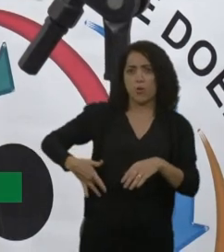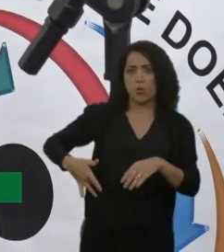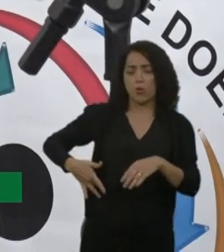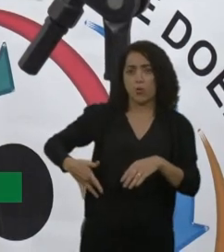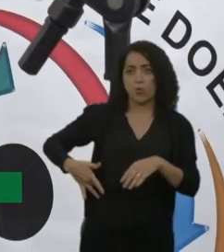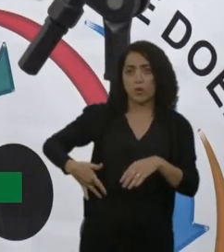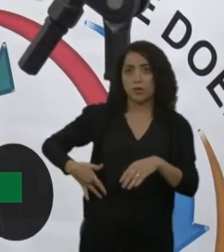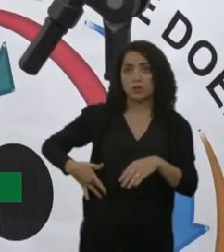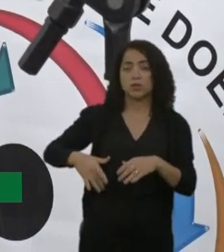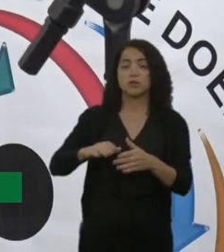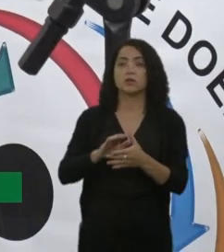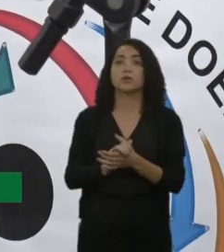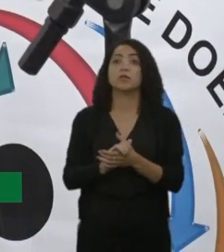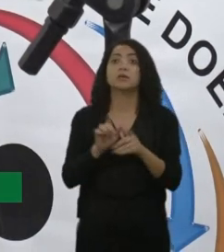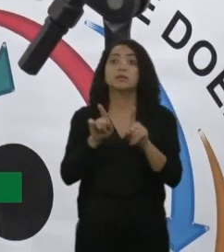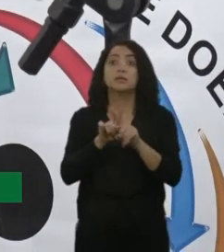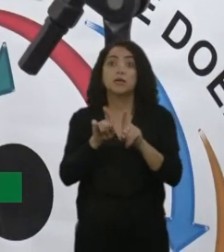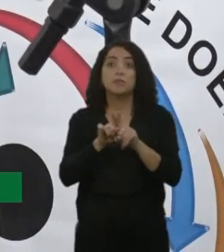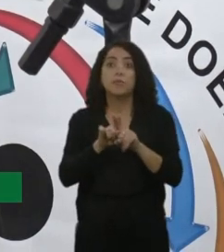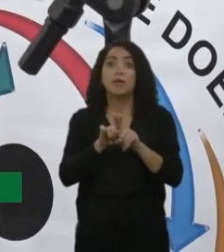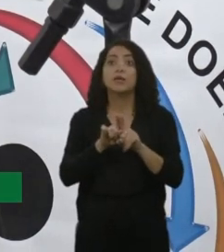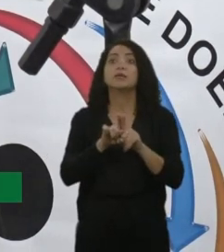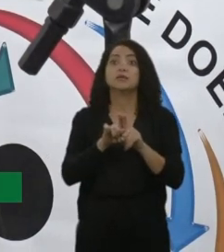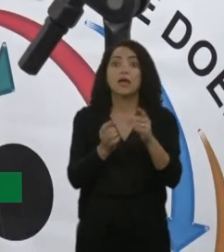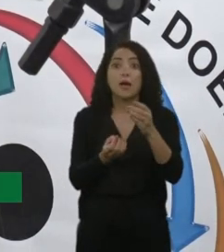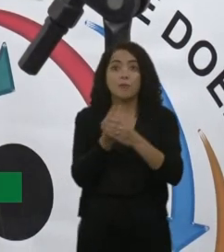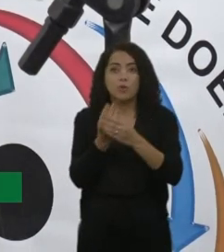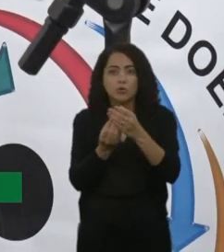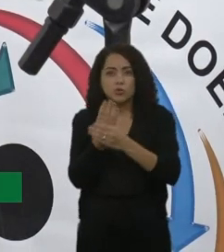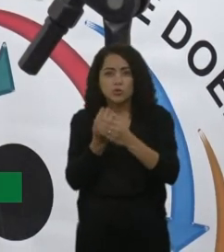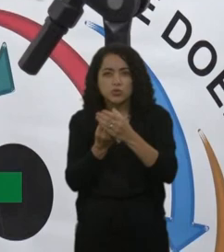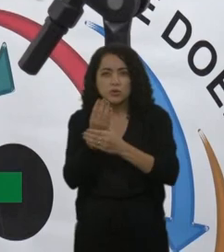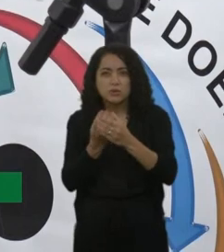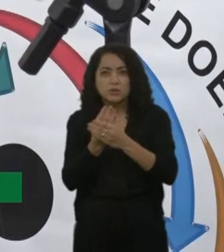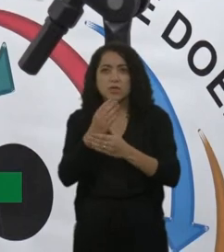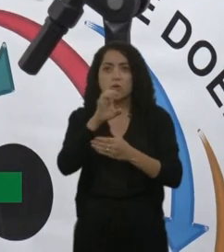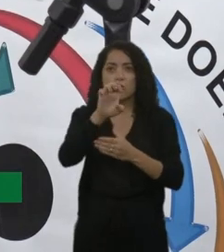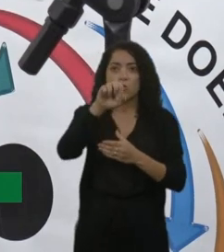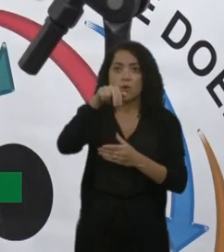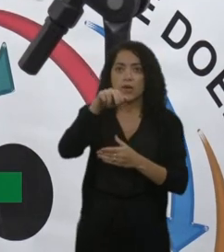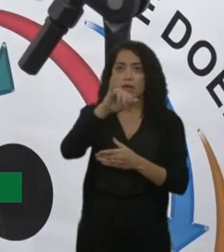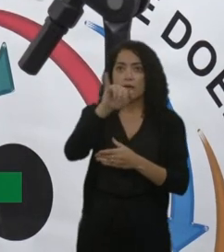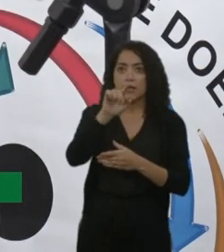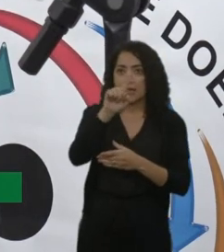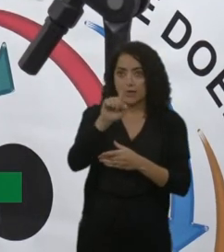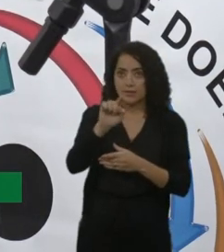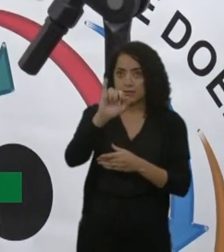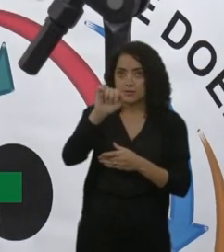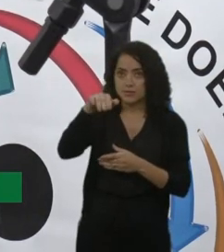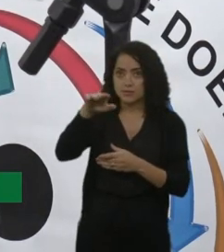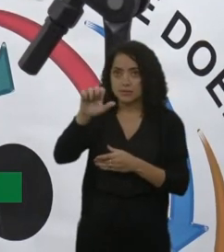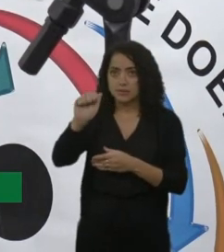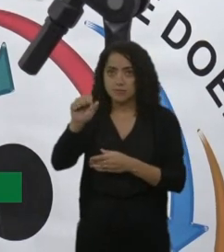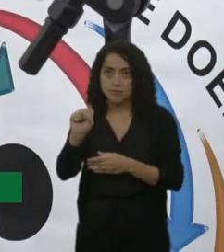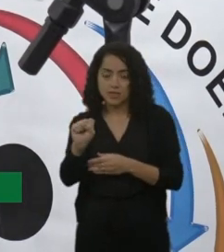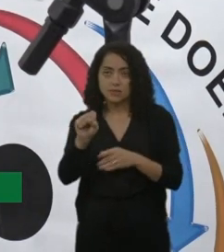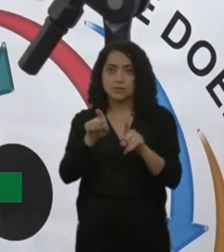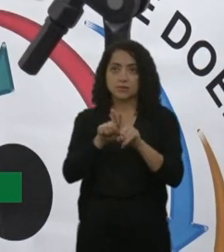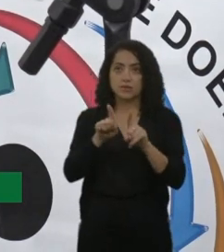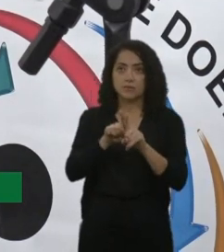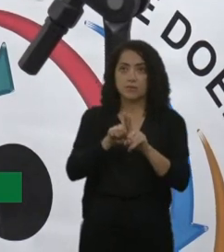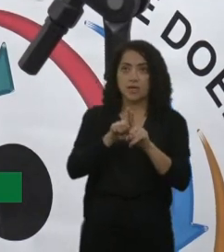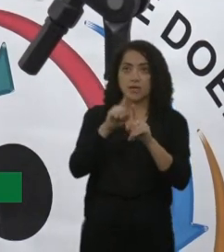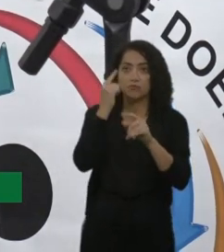mucopolissacaridose, que afeta a produção de enzimas, e também a neuromielite óptica, que destrói os nervos